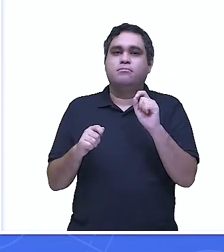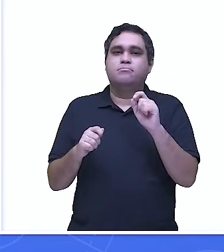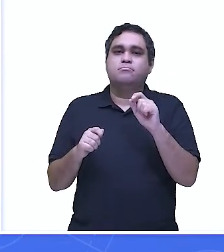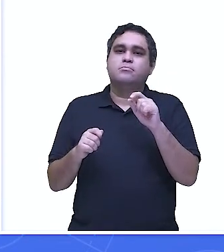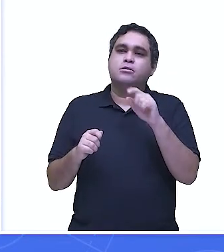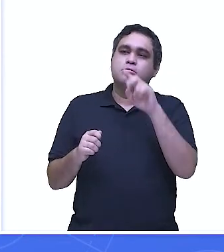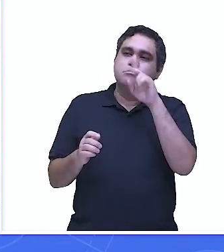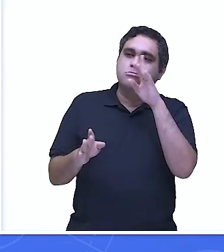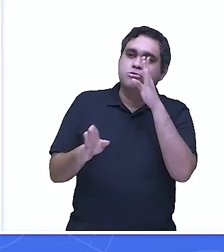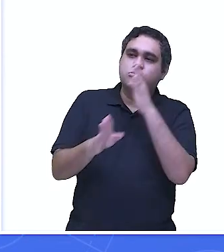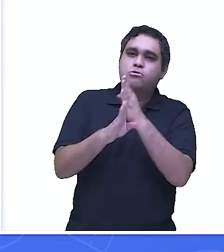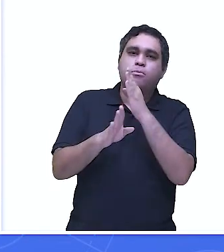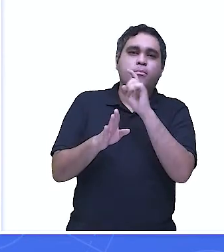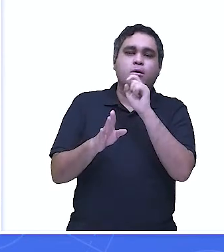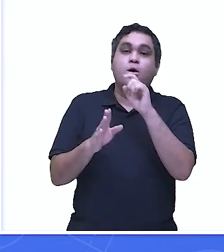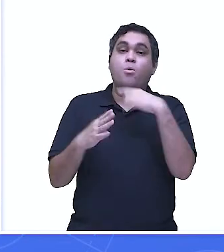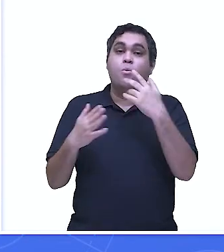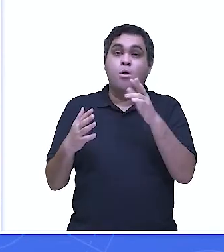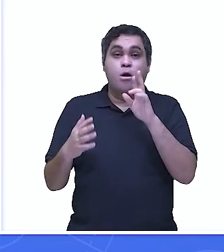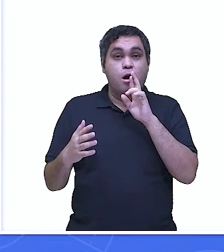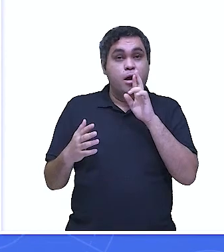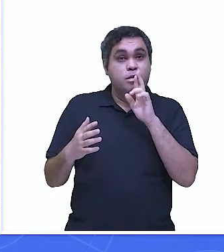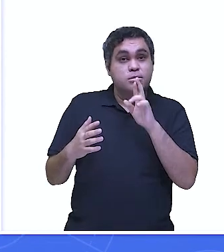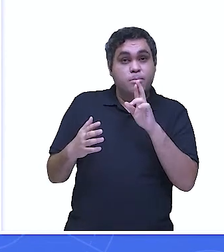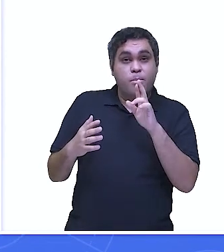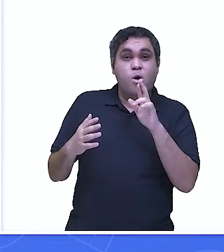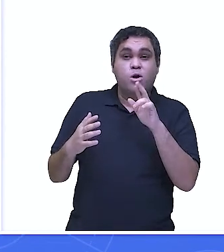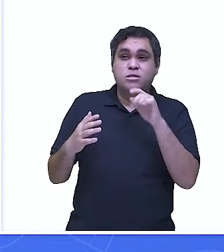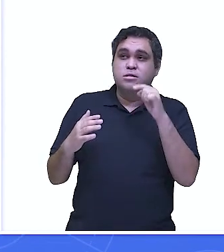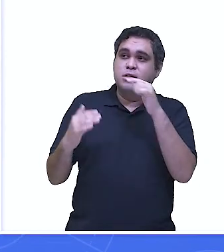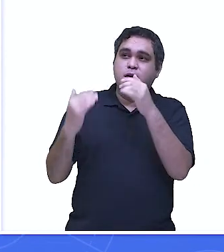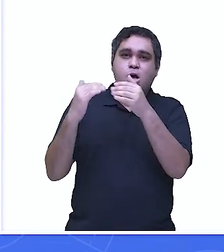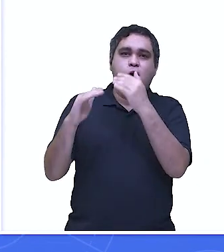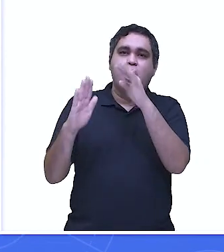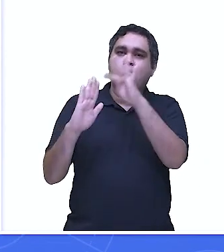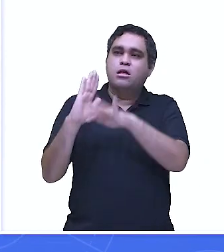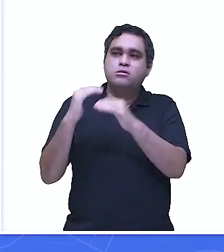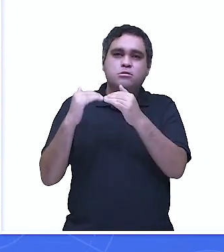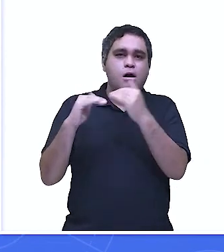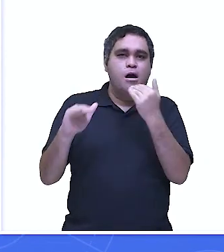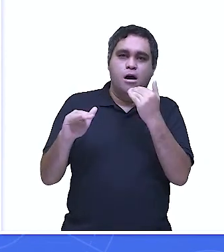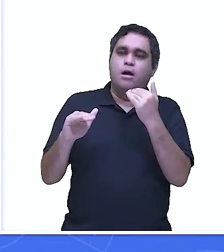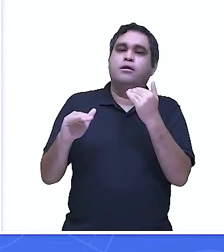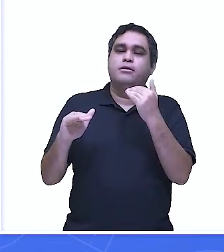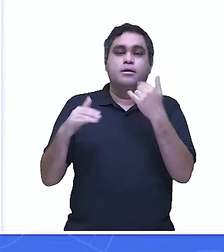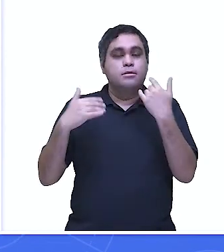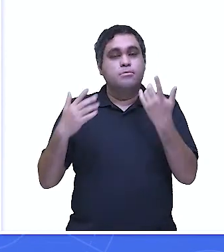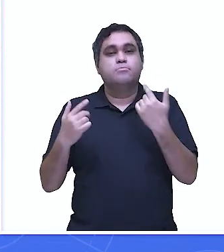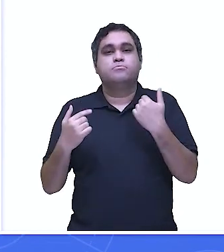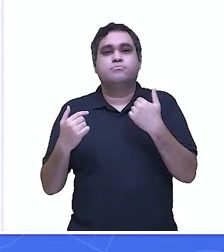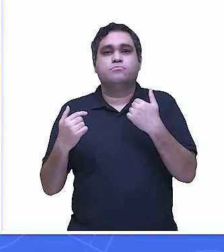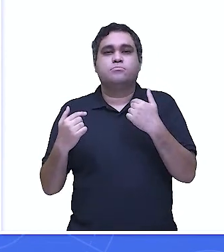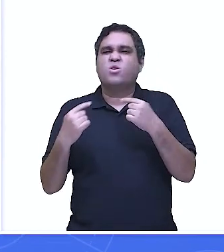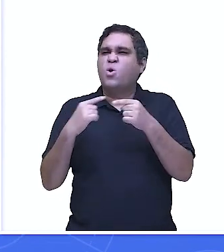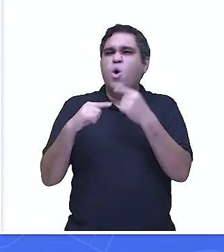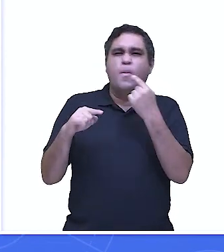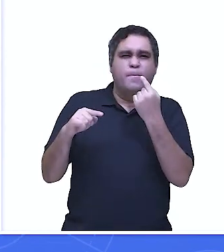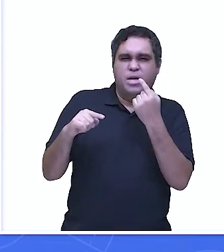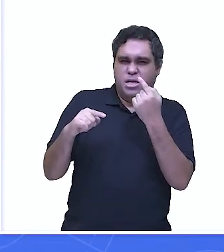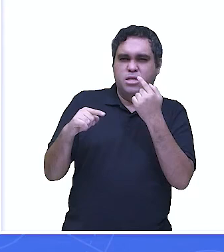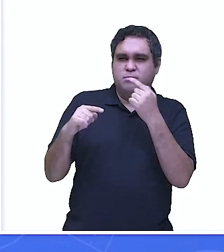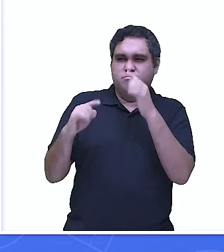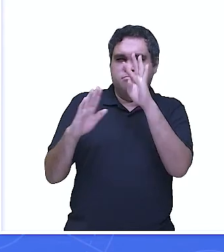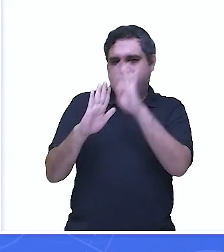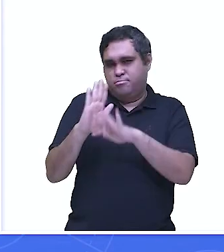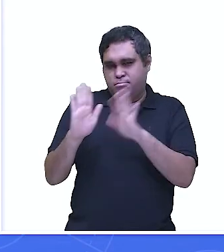apontar, descobrir ali qual é a alternativa que não está de acordo com o texto. Geralmente as perguntas, elas são mais difíceis, tá,